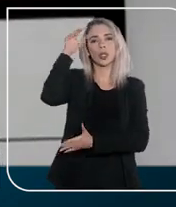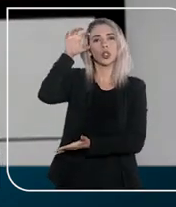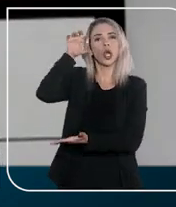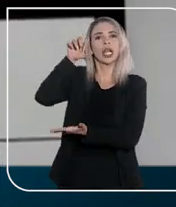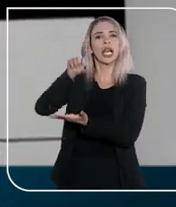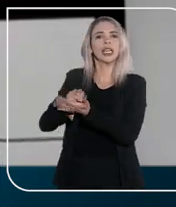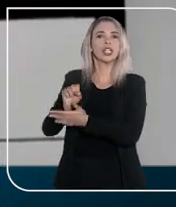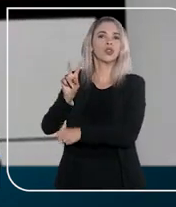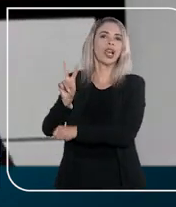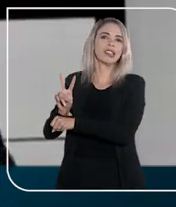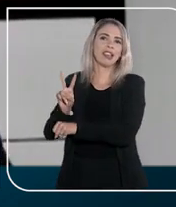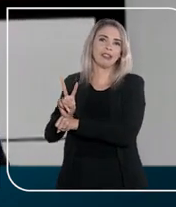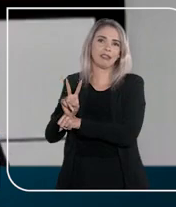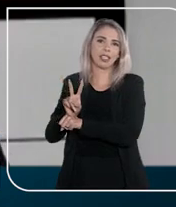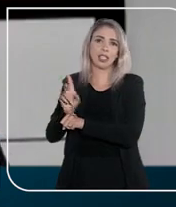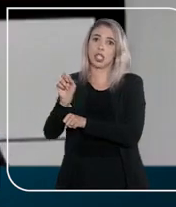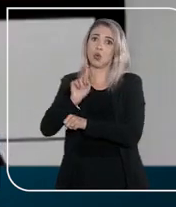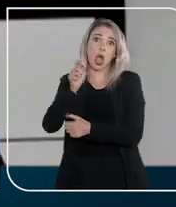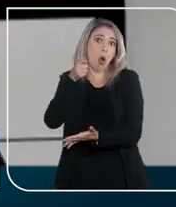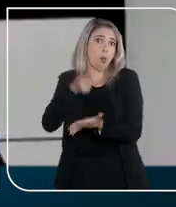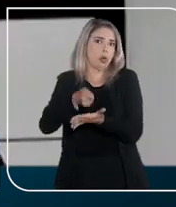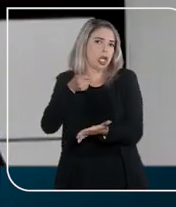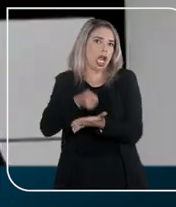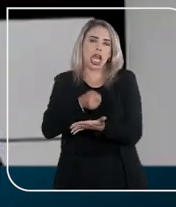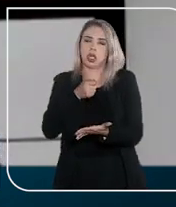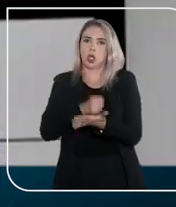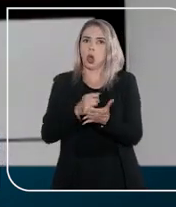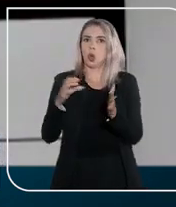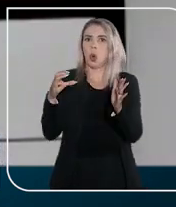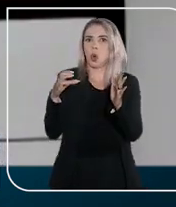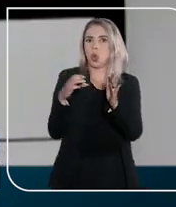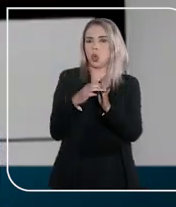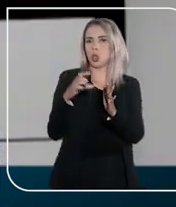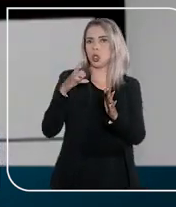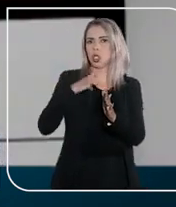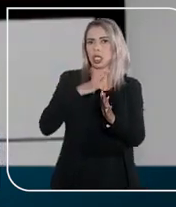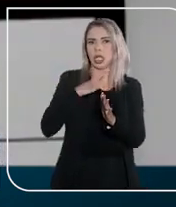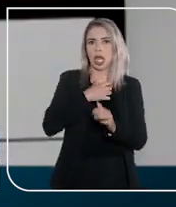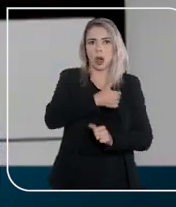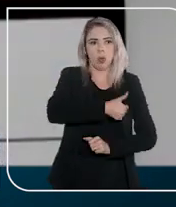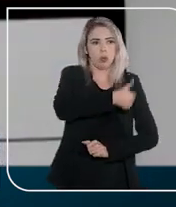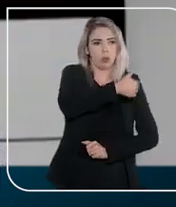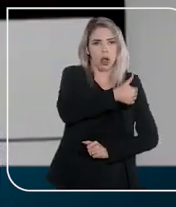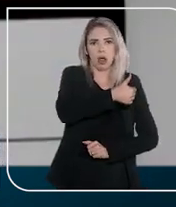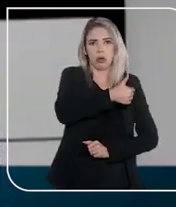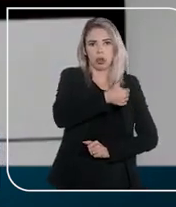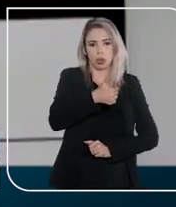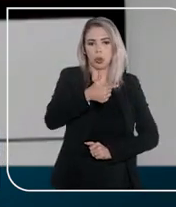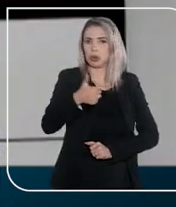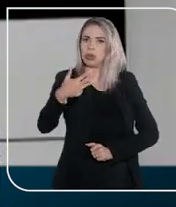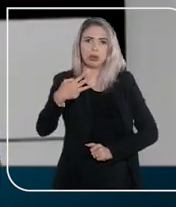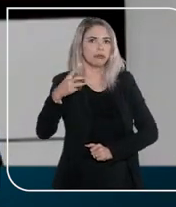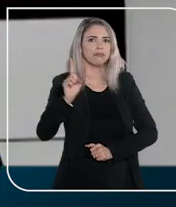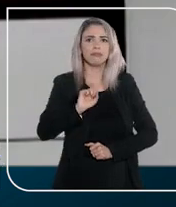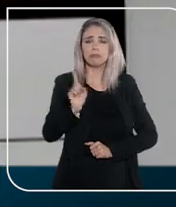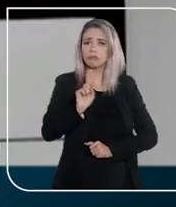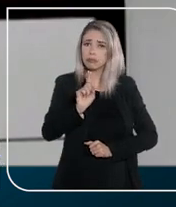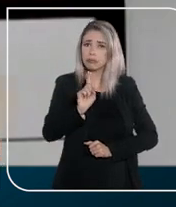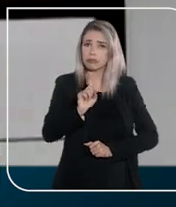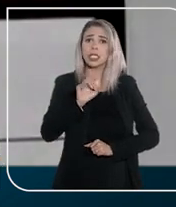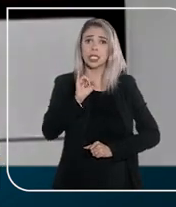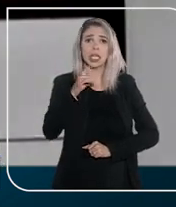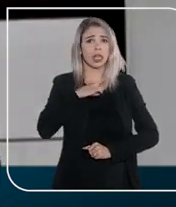reserva. Então, não é obrigatório em concurso que eu tenha mais de uma fase. Claro, se for um concurso que eu tenha apenas uma